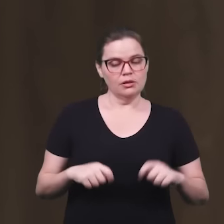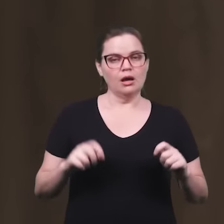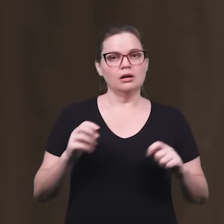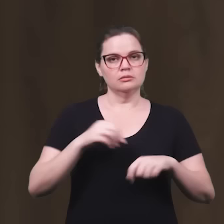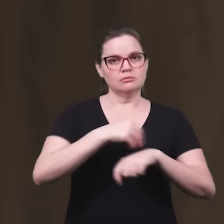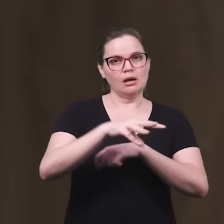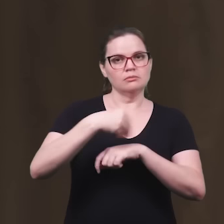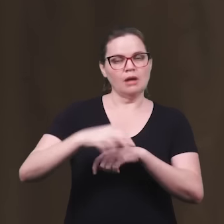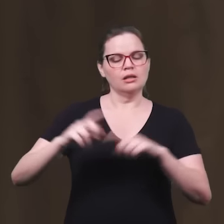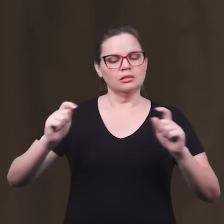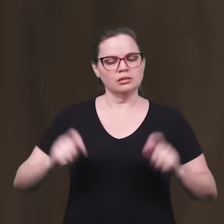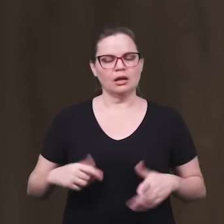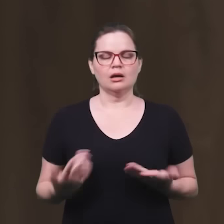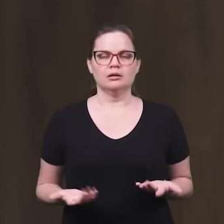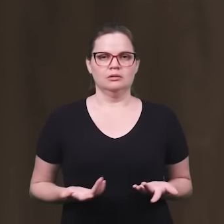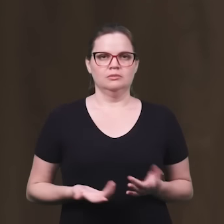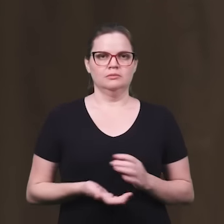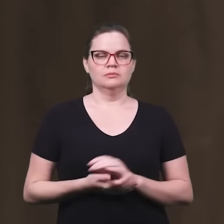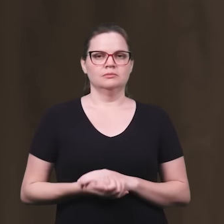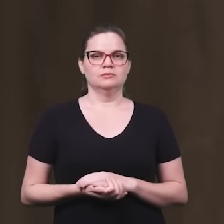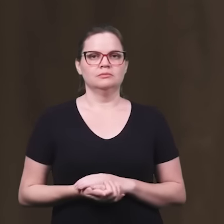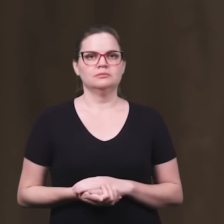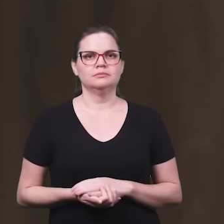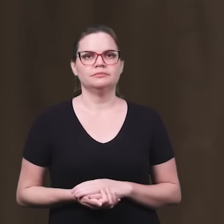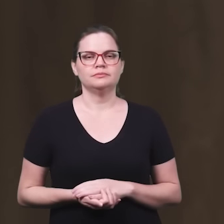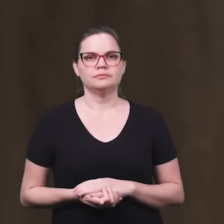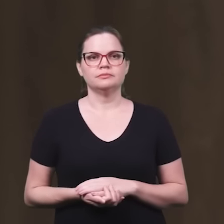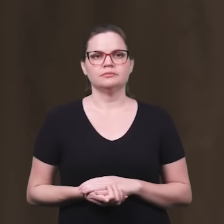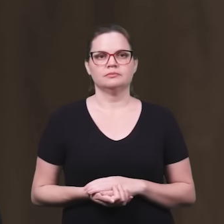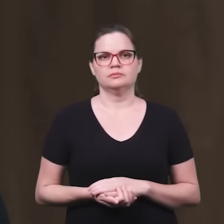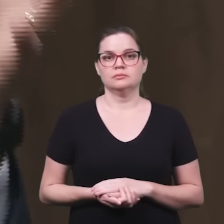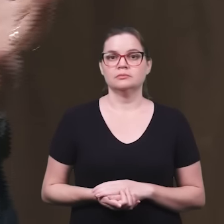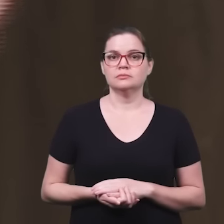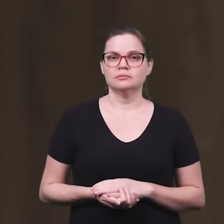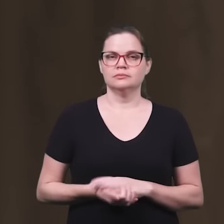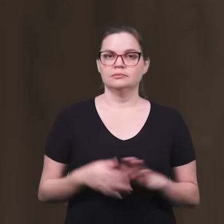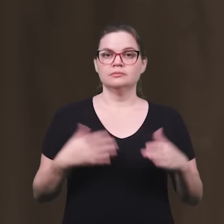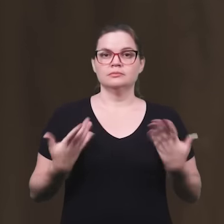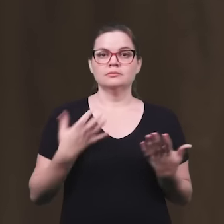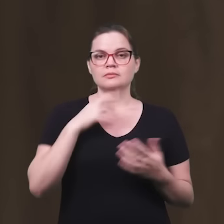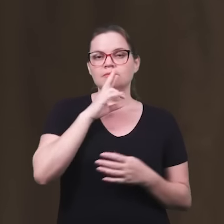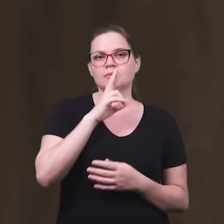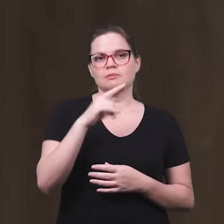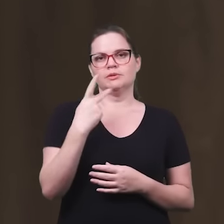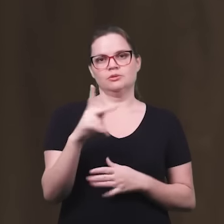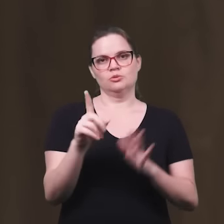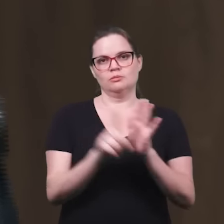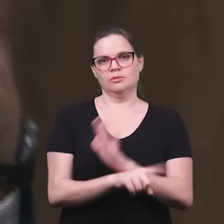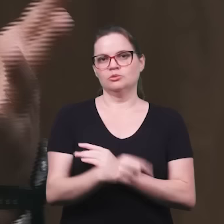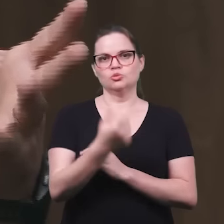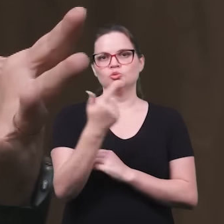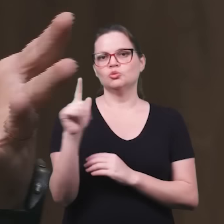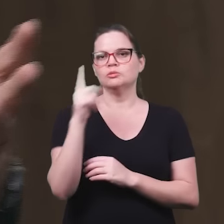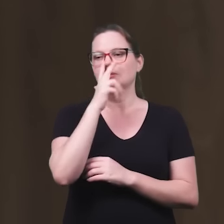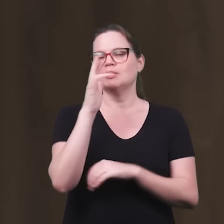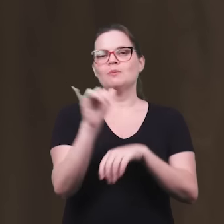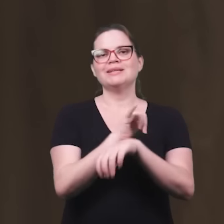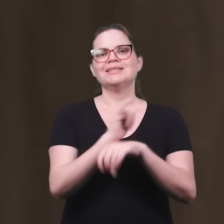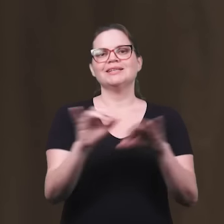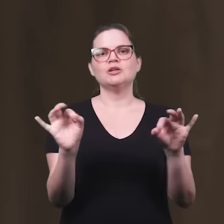alcançar as pessoas que ele tem que alcançar. Então, assim, respondendo a sua pergunta, não existe fórmula